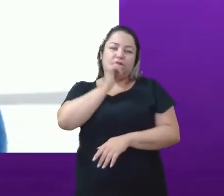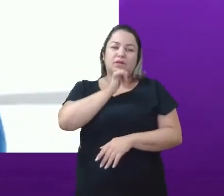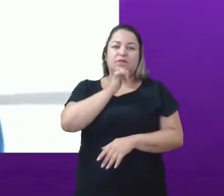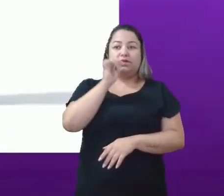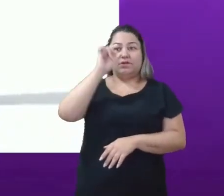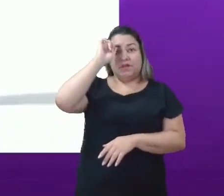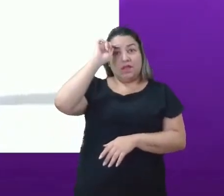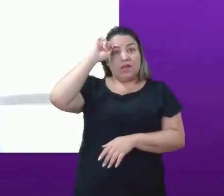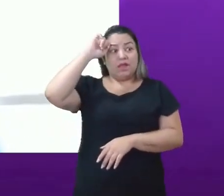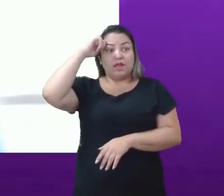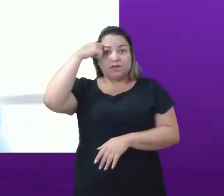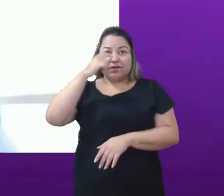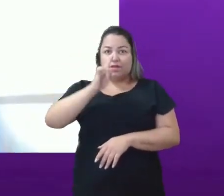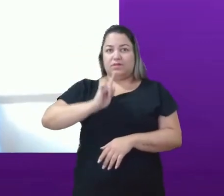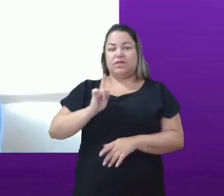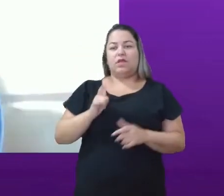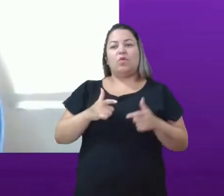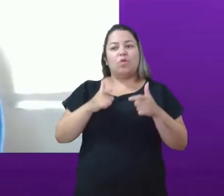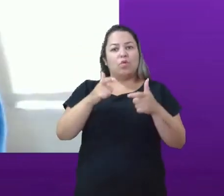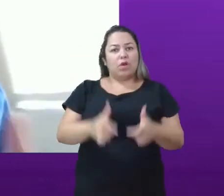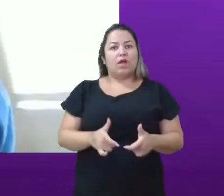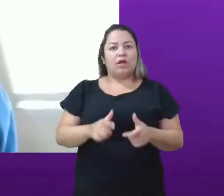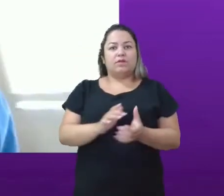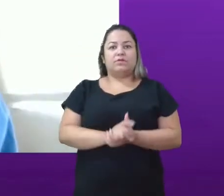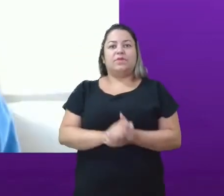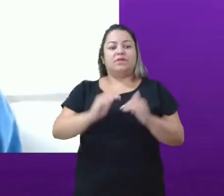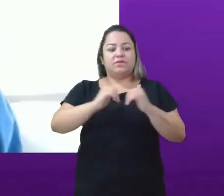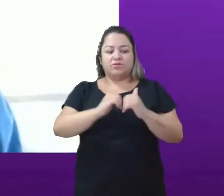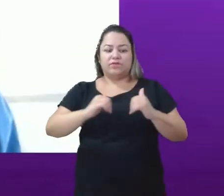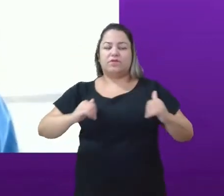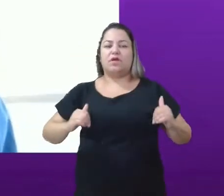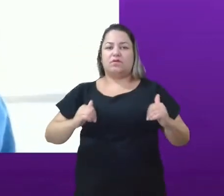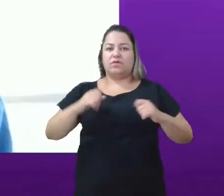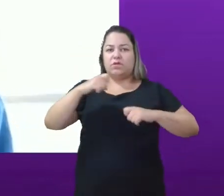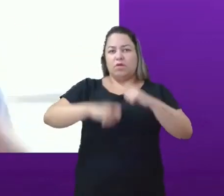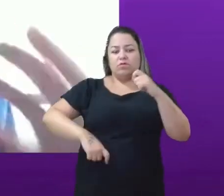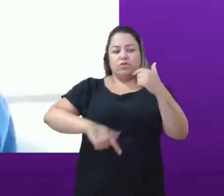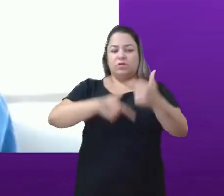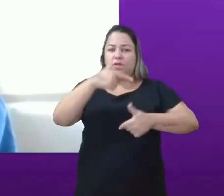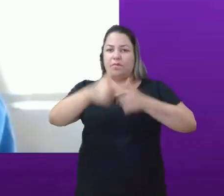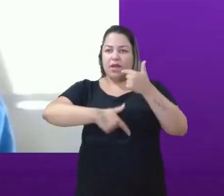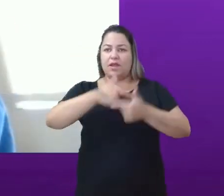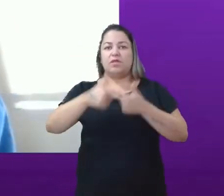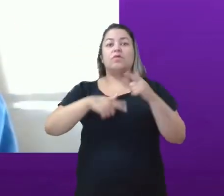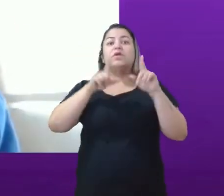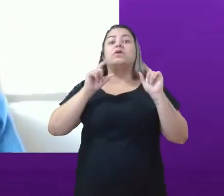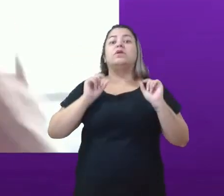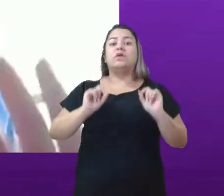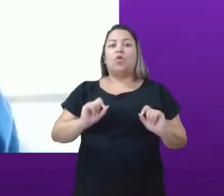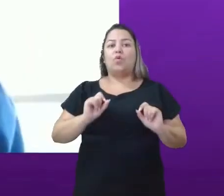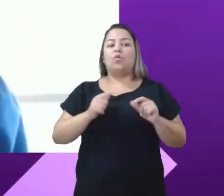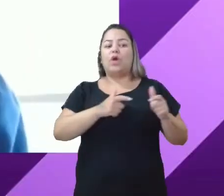negras, elas têm um lugar específico nessa divisão sexual do trabalho, que é um lugar onde